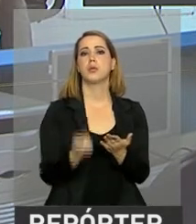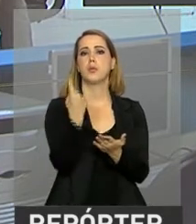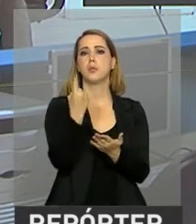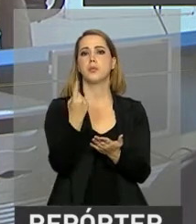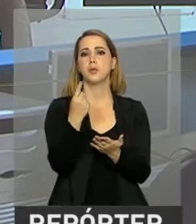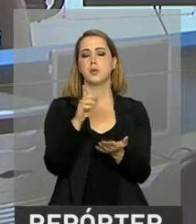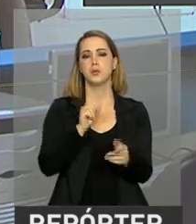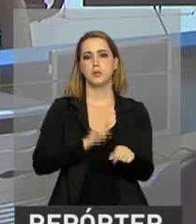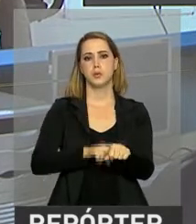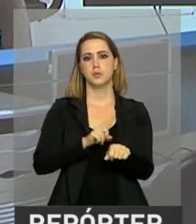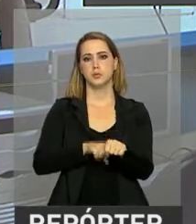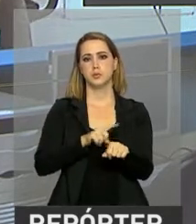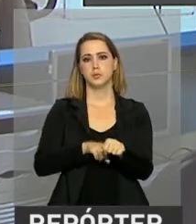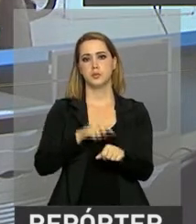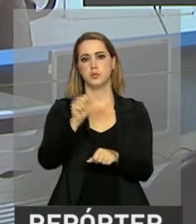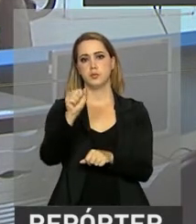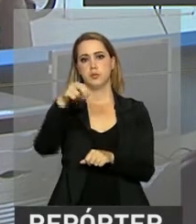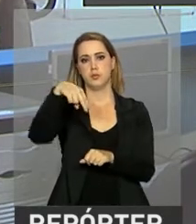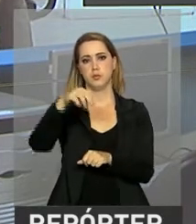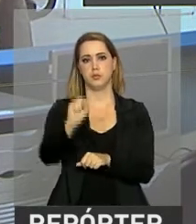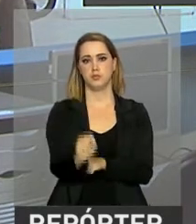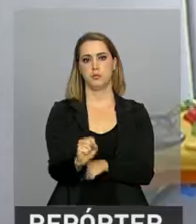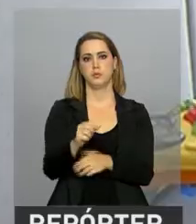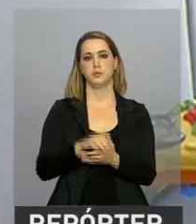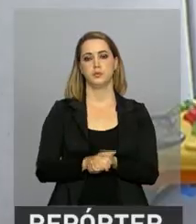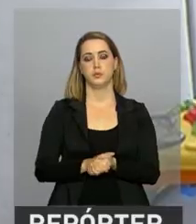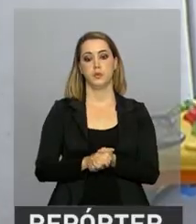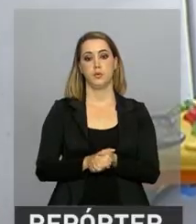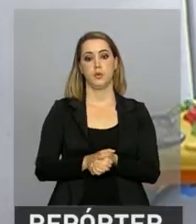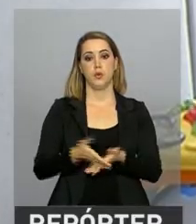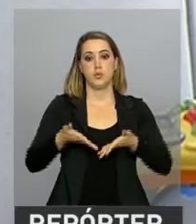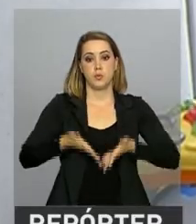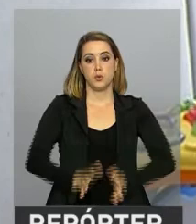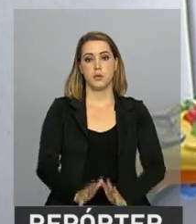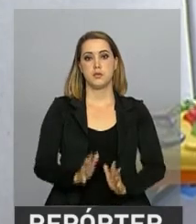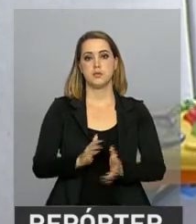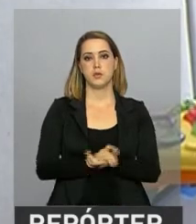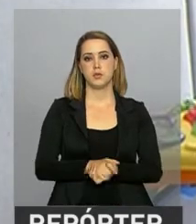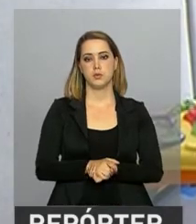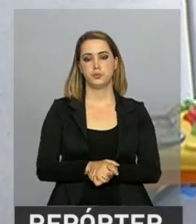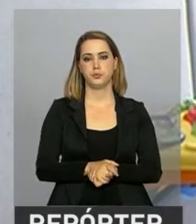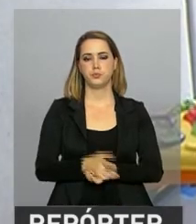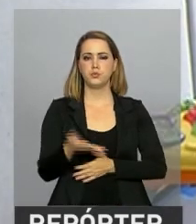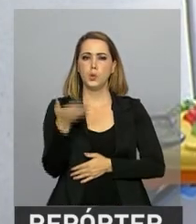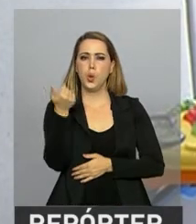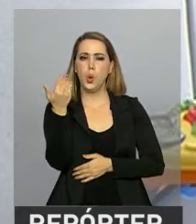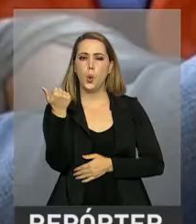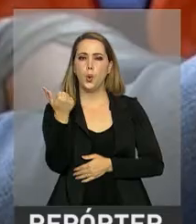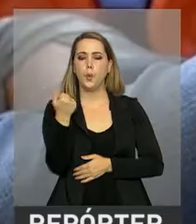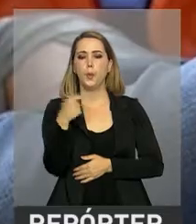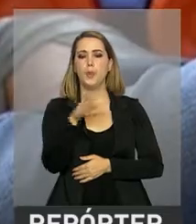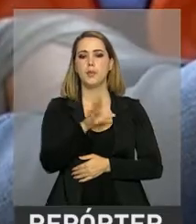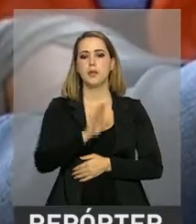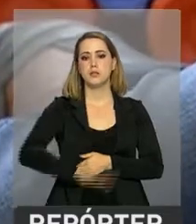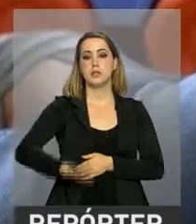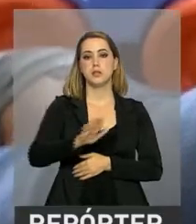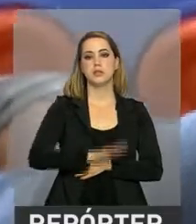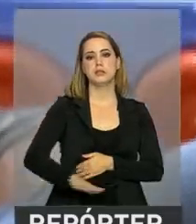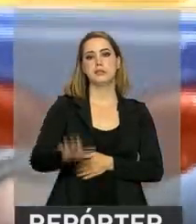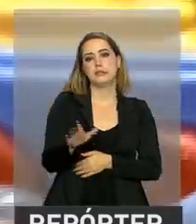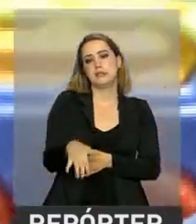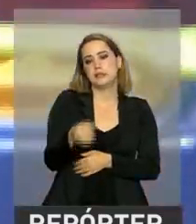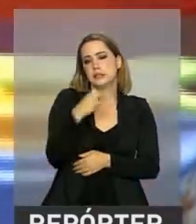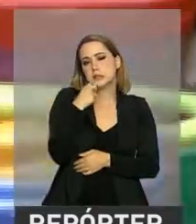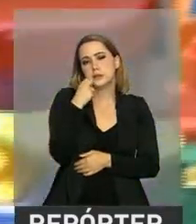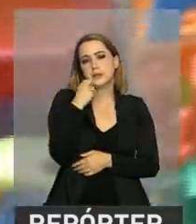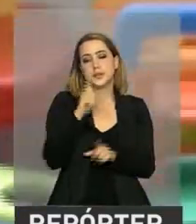da Agência Nacional de Saúde Suplementar. No início, o Felipe estava assim, meio tímido, mas foi